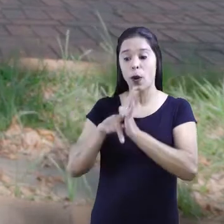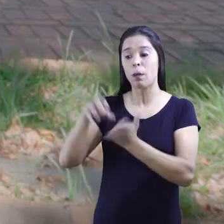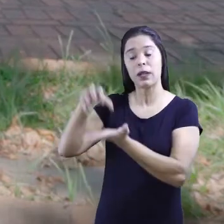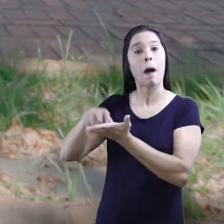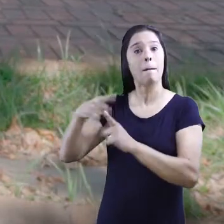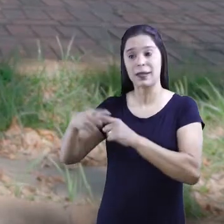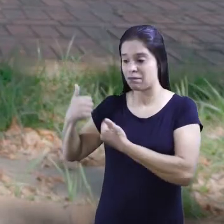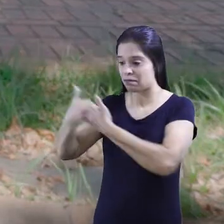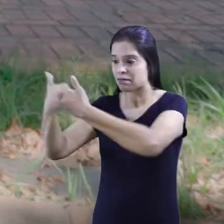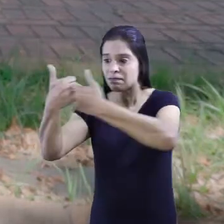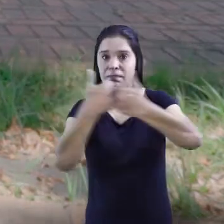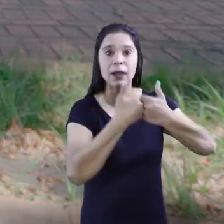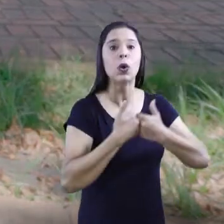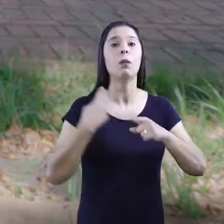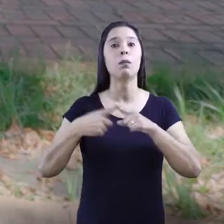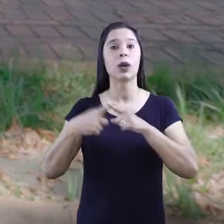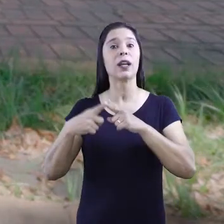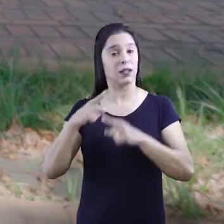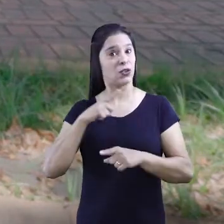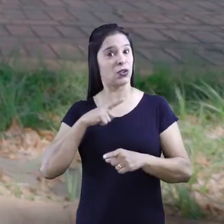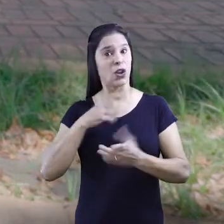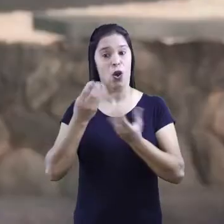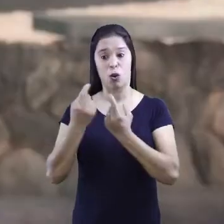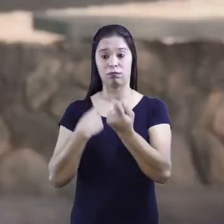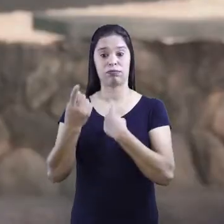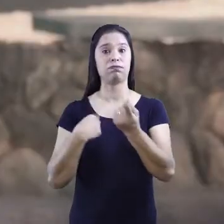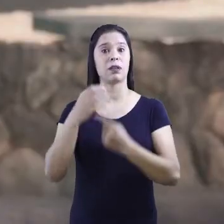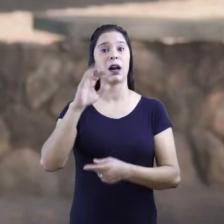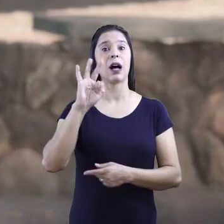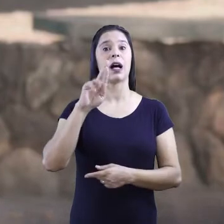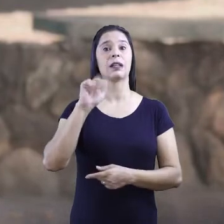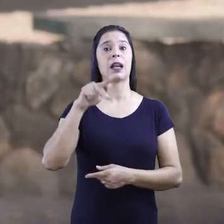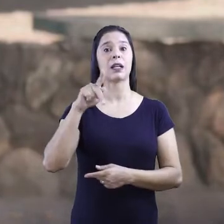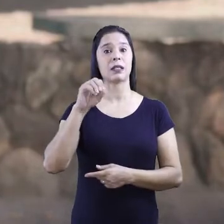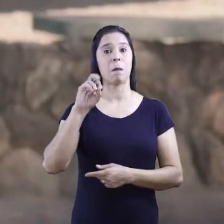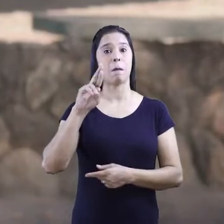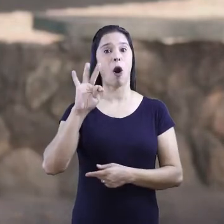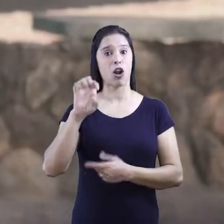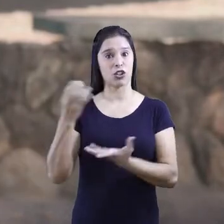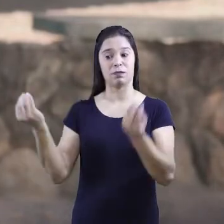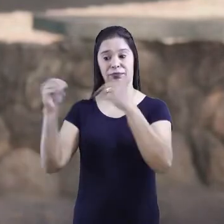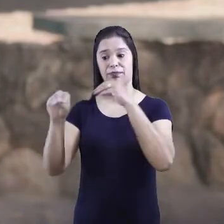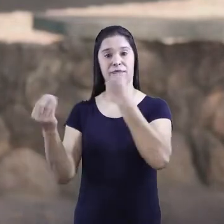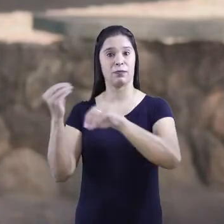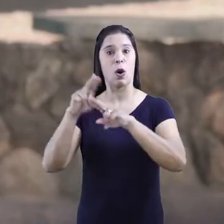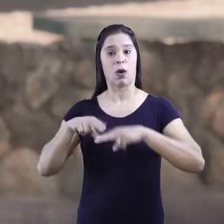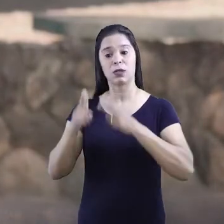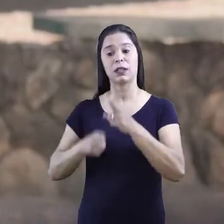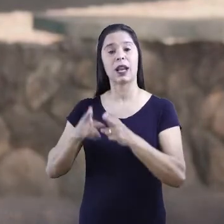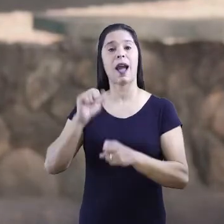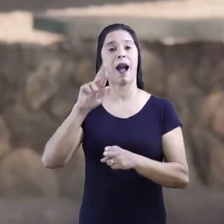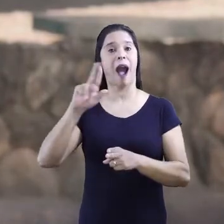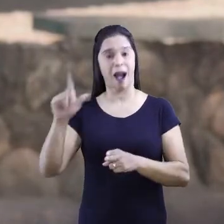fábricas, não na própria estação, mas no município, porque havia uma rede de transporte aqui que podia viabilizar tudo isso. Dentro